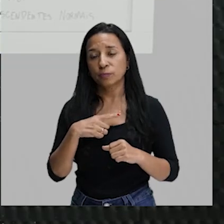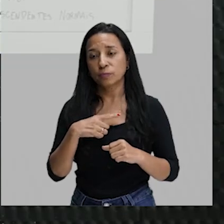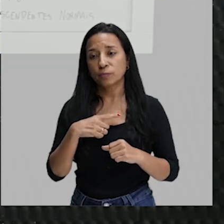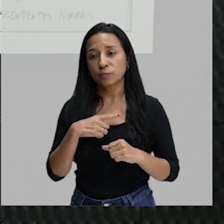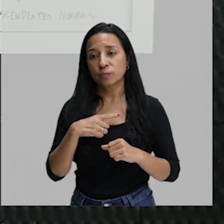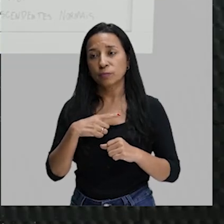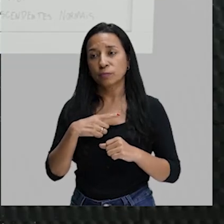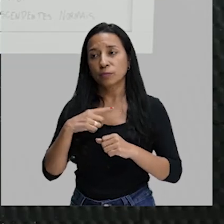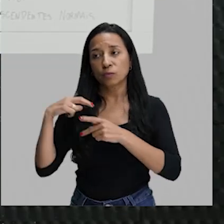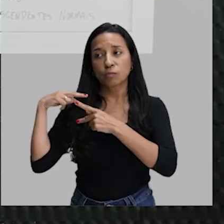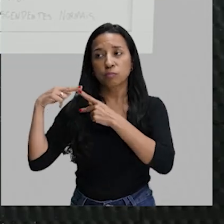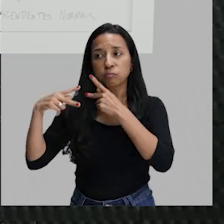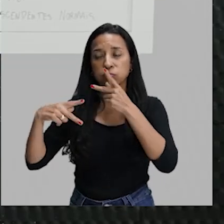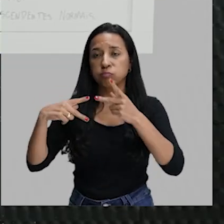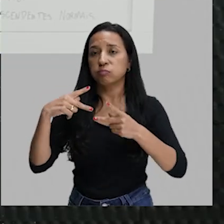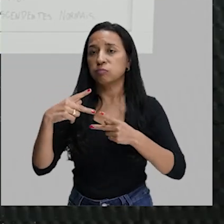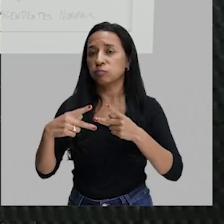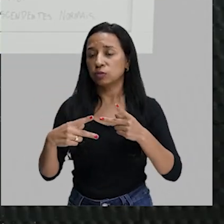herança